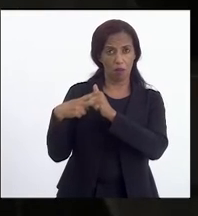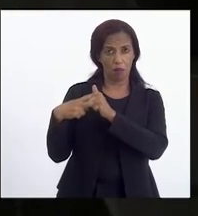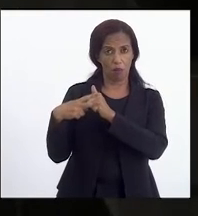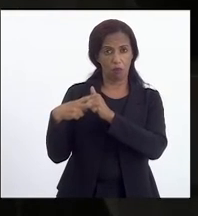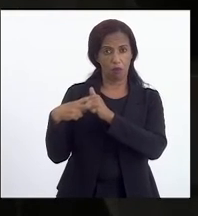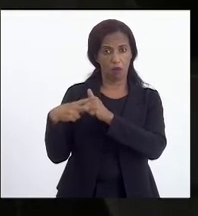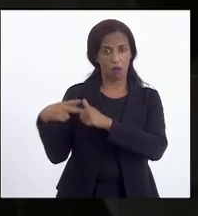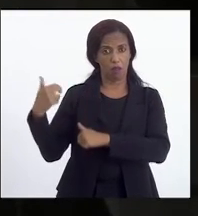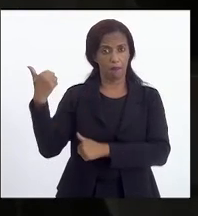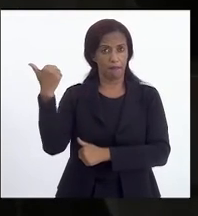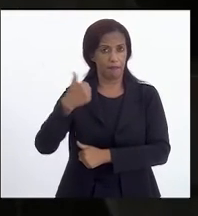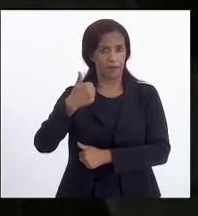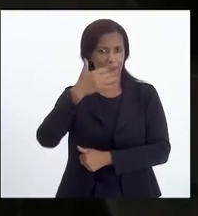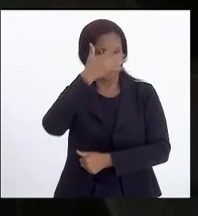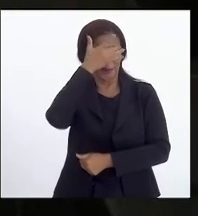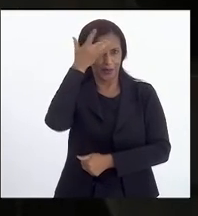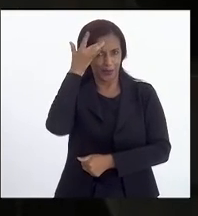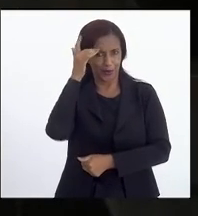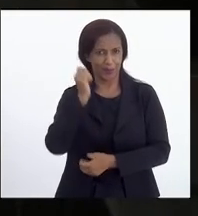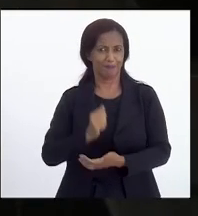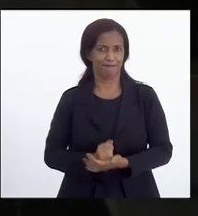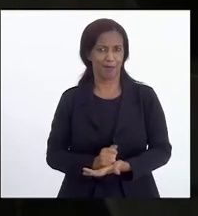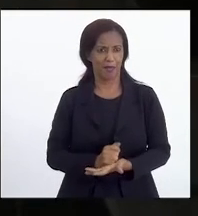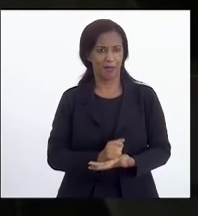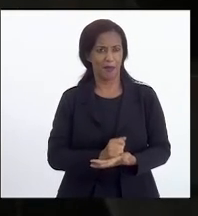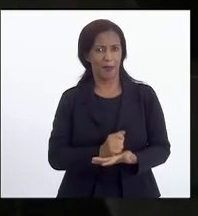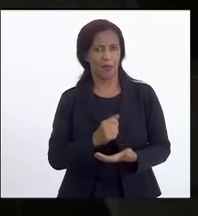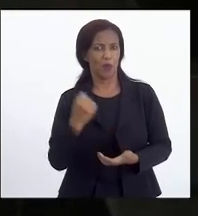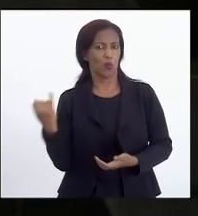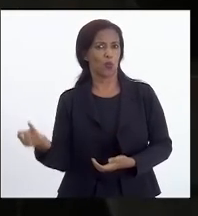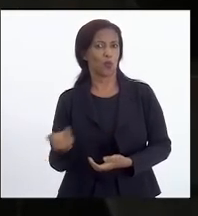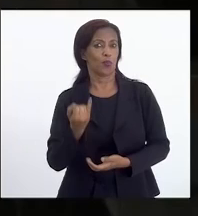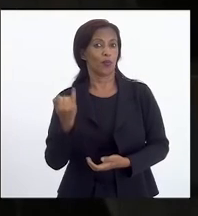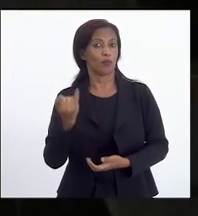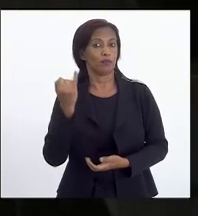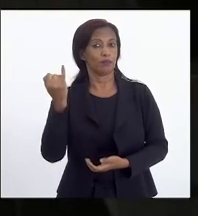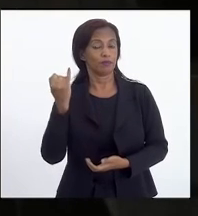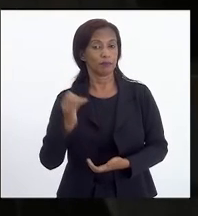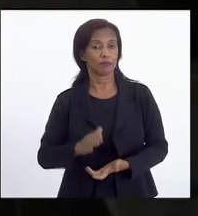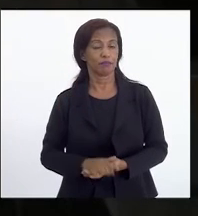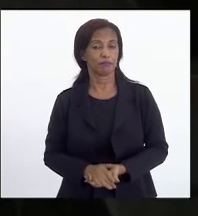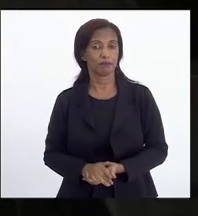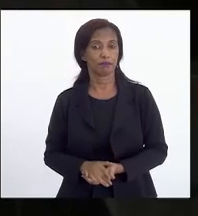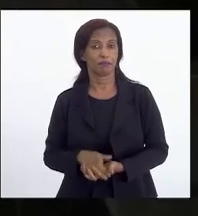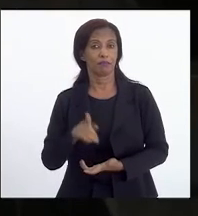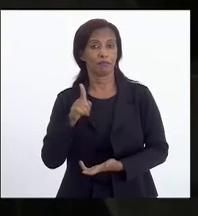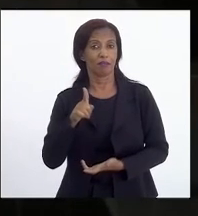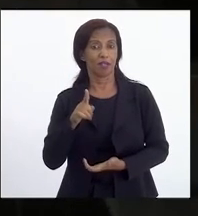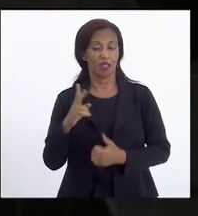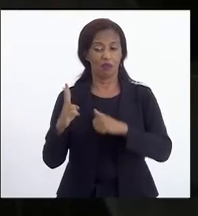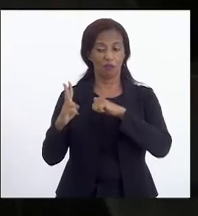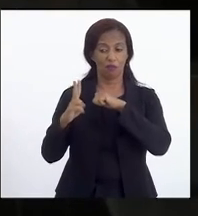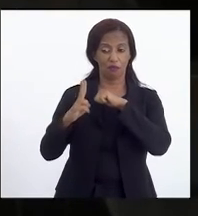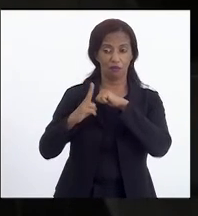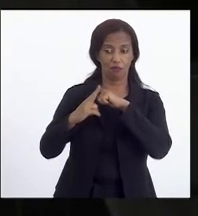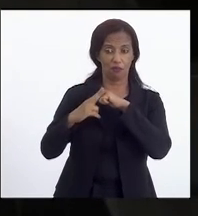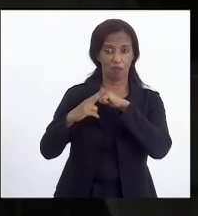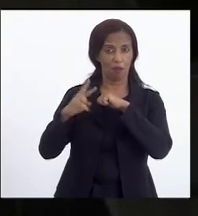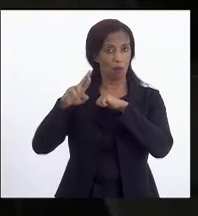na primeira pessoa e o importante é conjugar